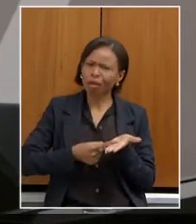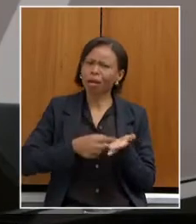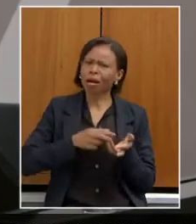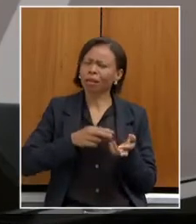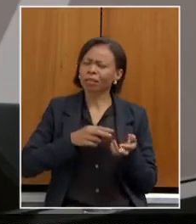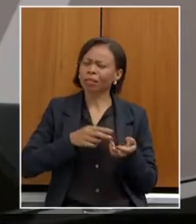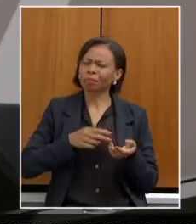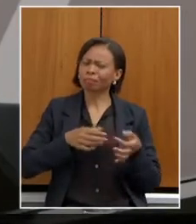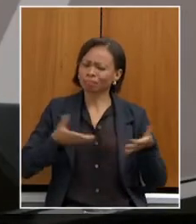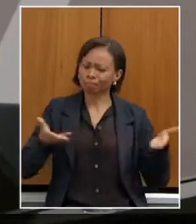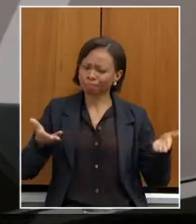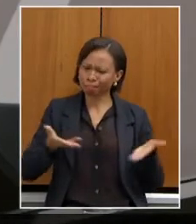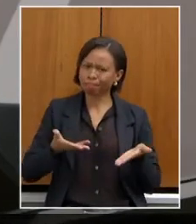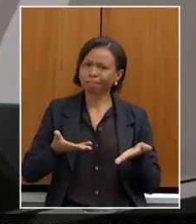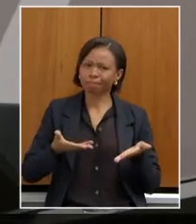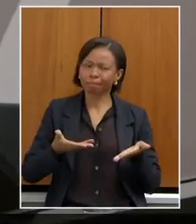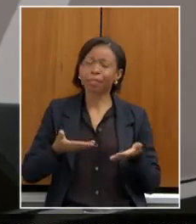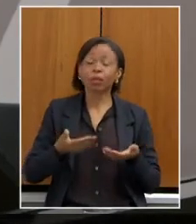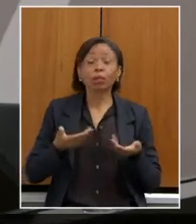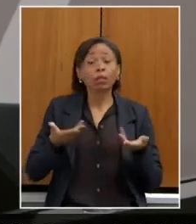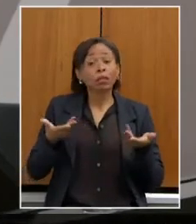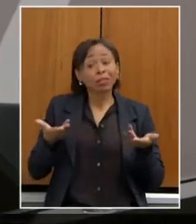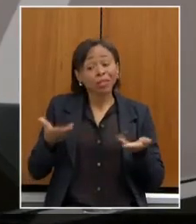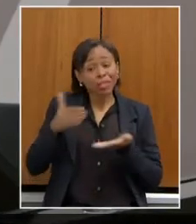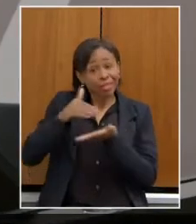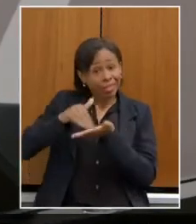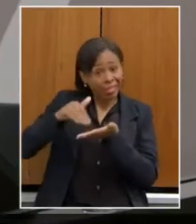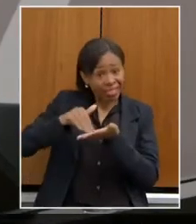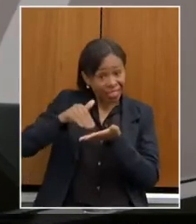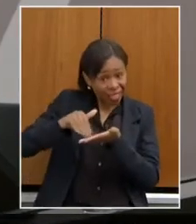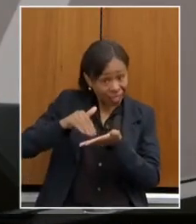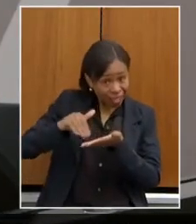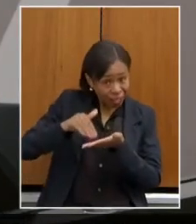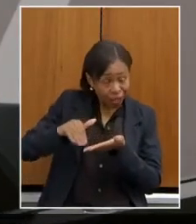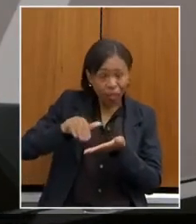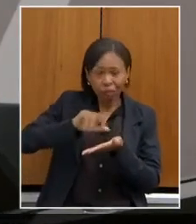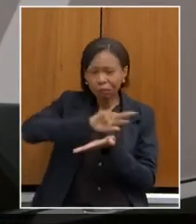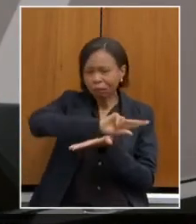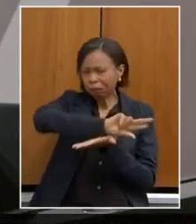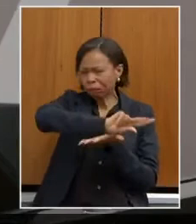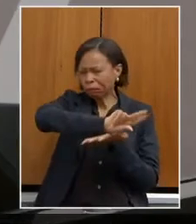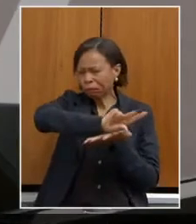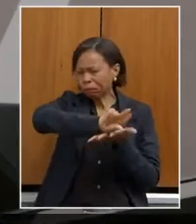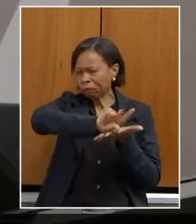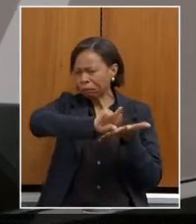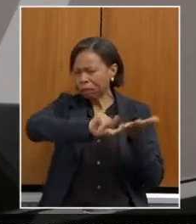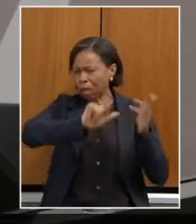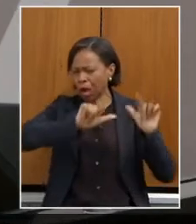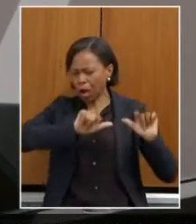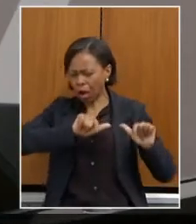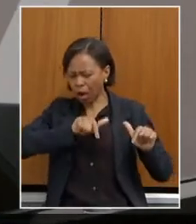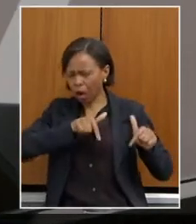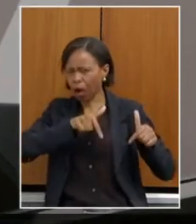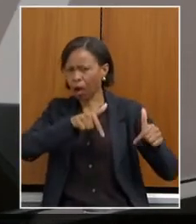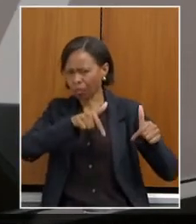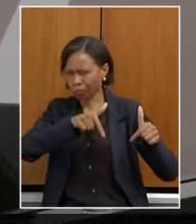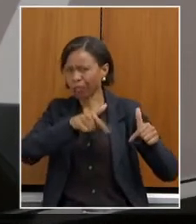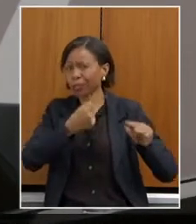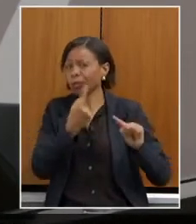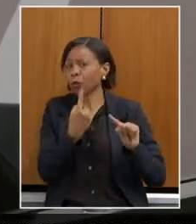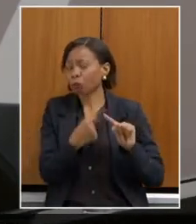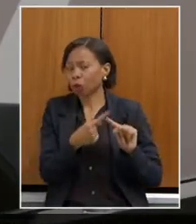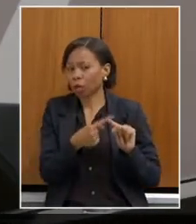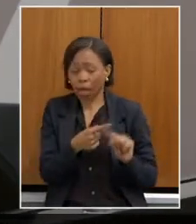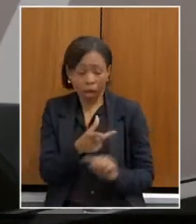caro secretário se prepare para o enxurrado de ações que vem aí porque vacinas que não